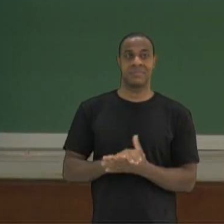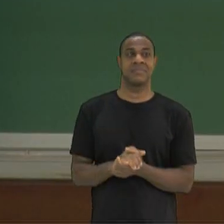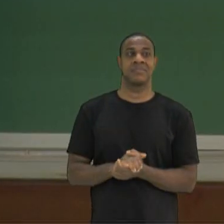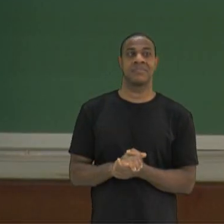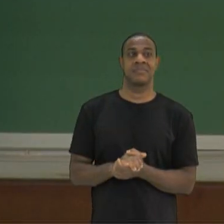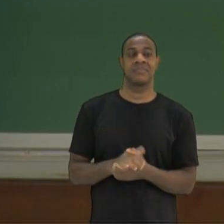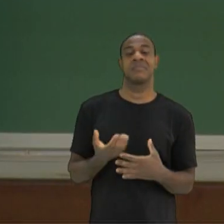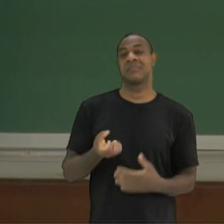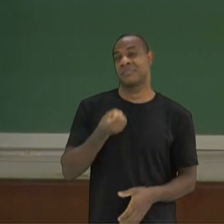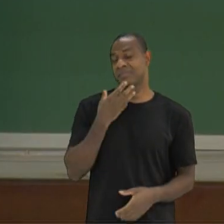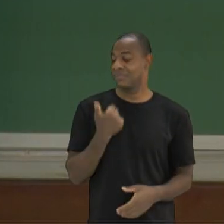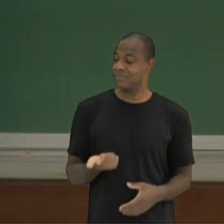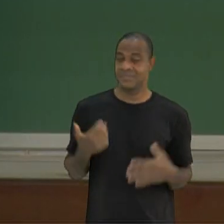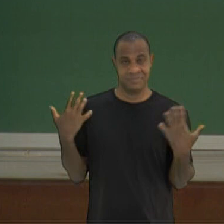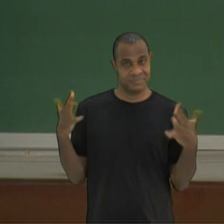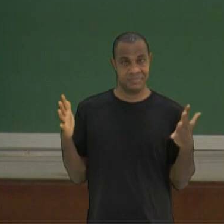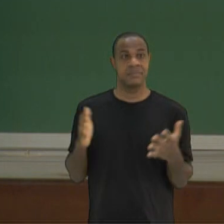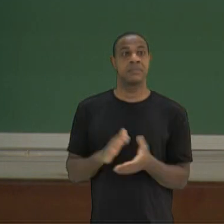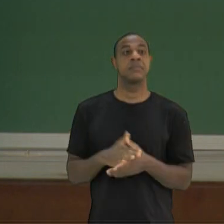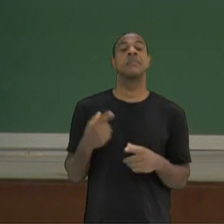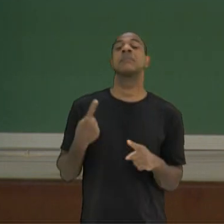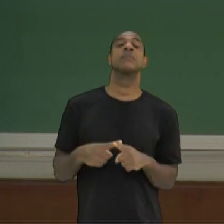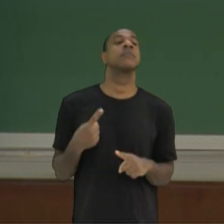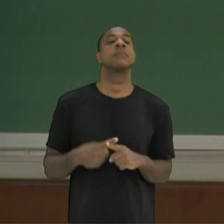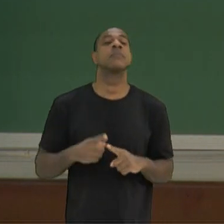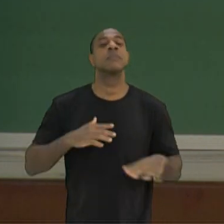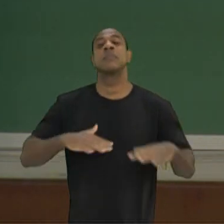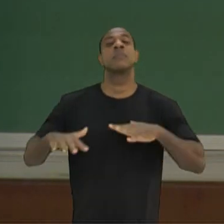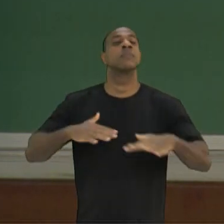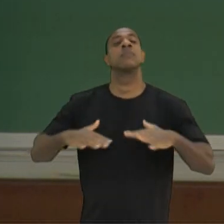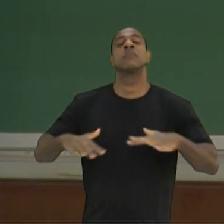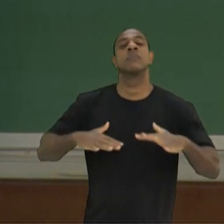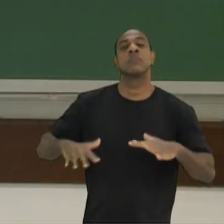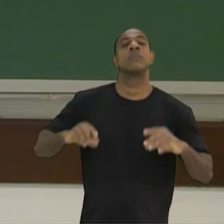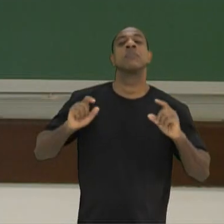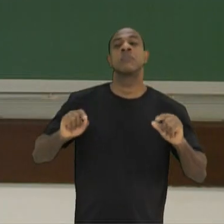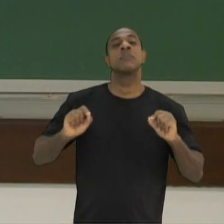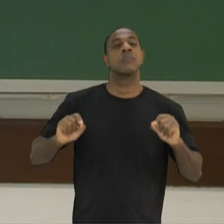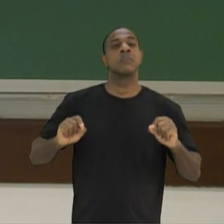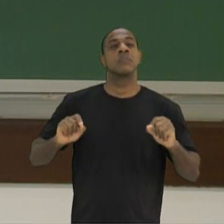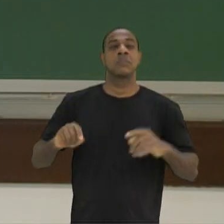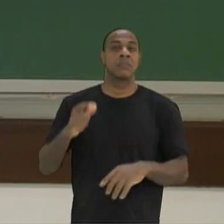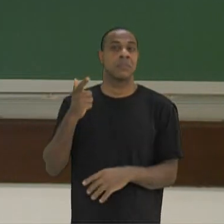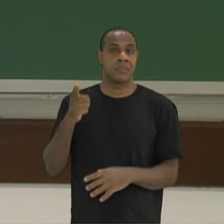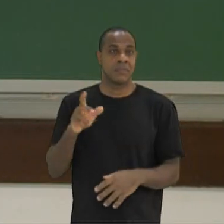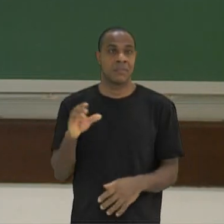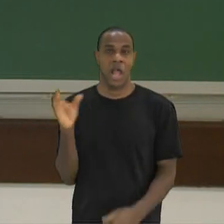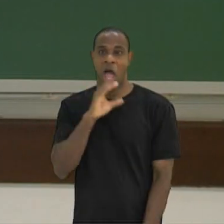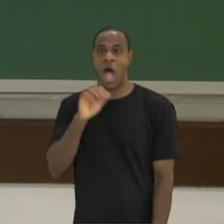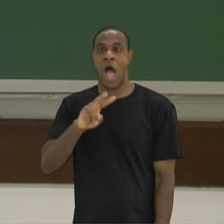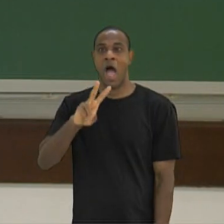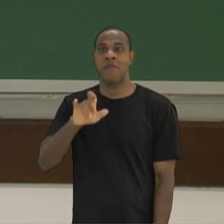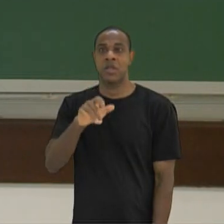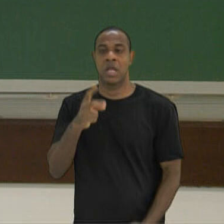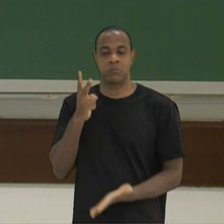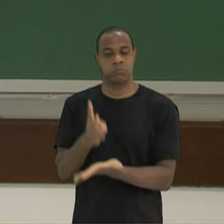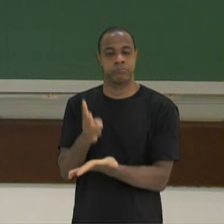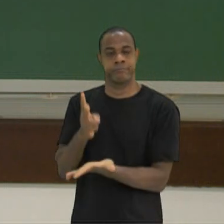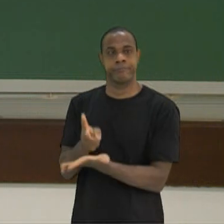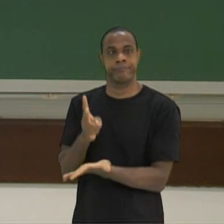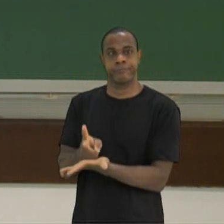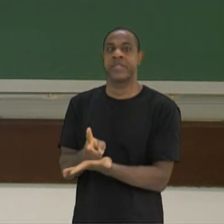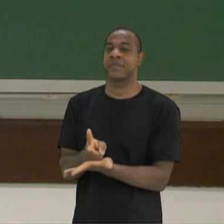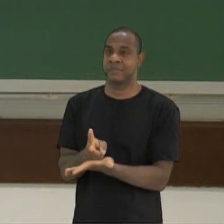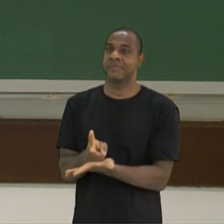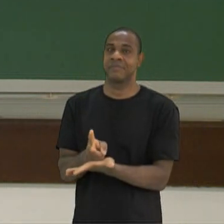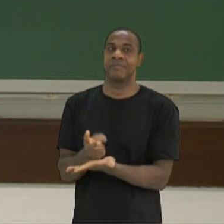verdadeira, muito bem. Por quê? Porque o movimento uniforme é aquele em que a velocidade se mantém constante. E é